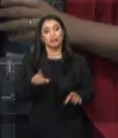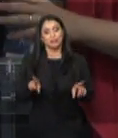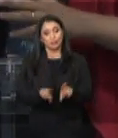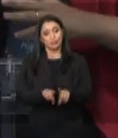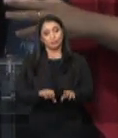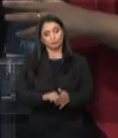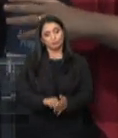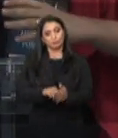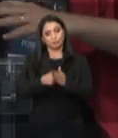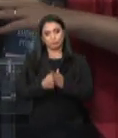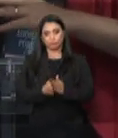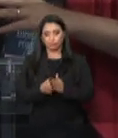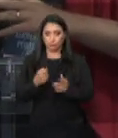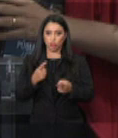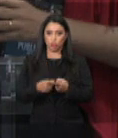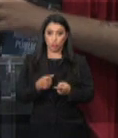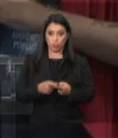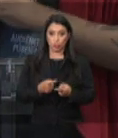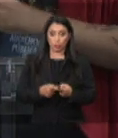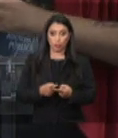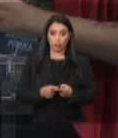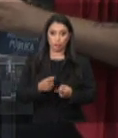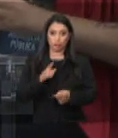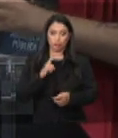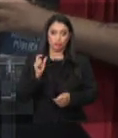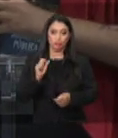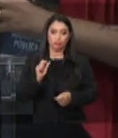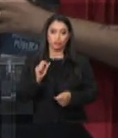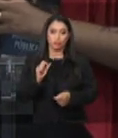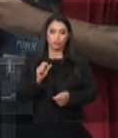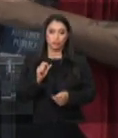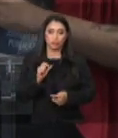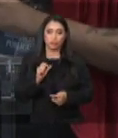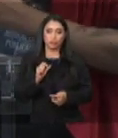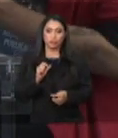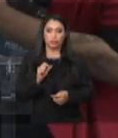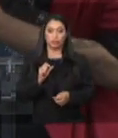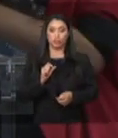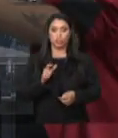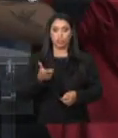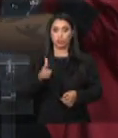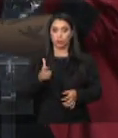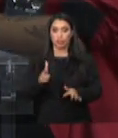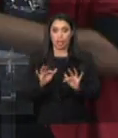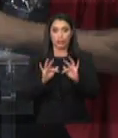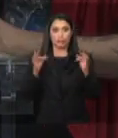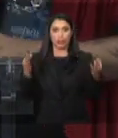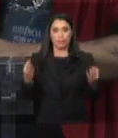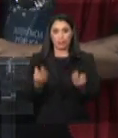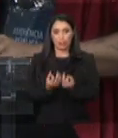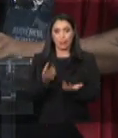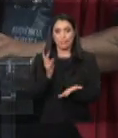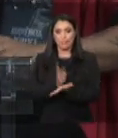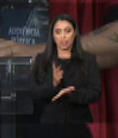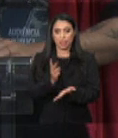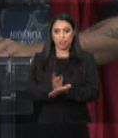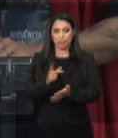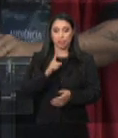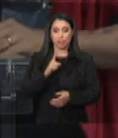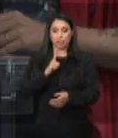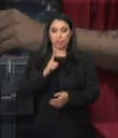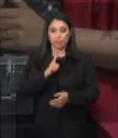de que é uma Aquilo não é uma unidade unifamiliar mesmo que do lado temos